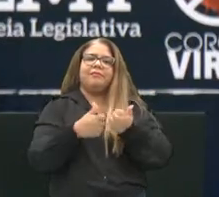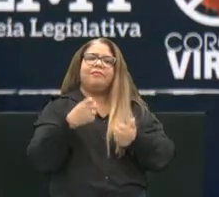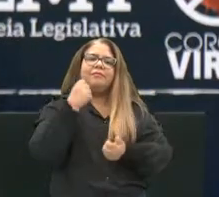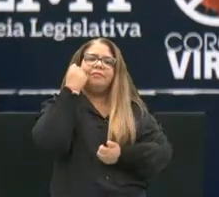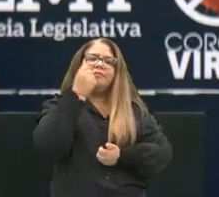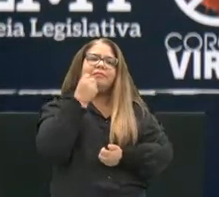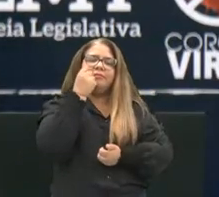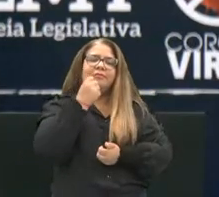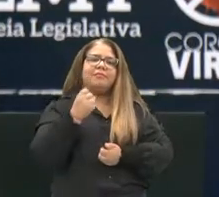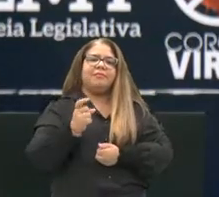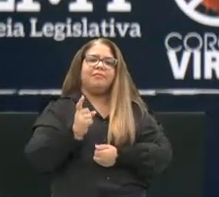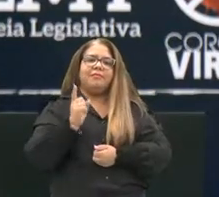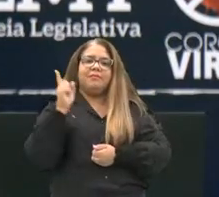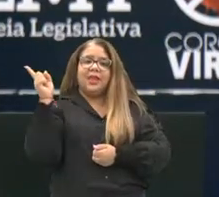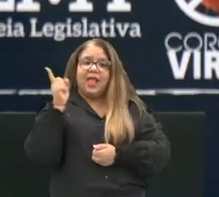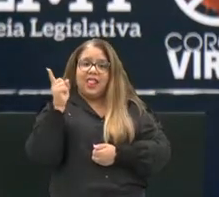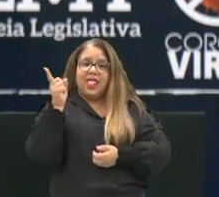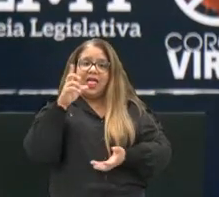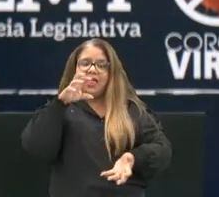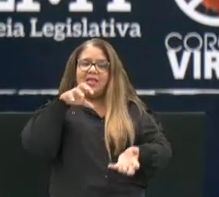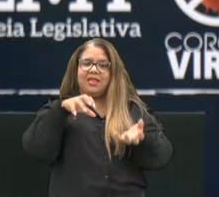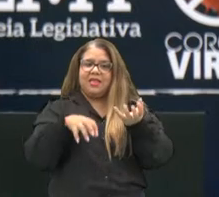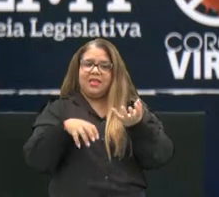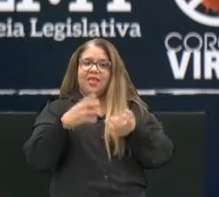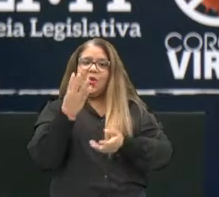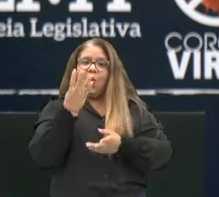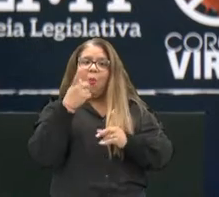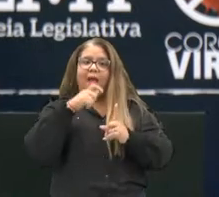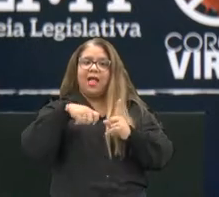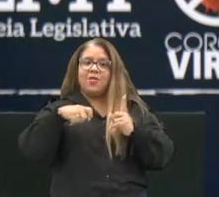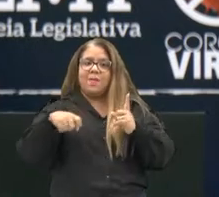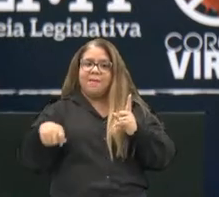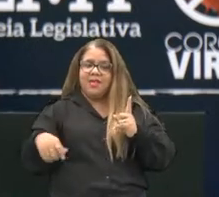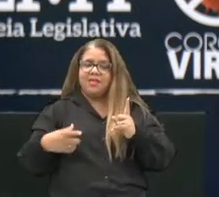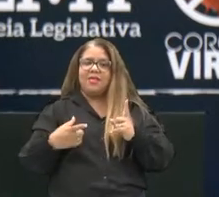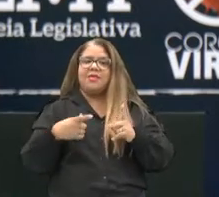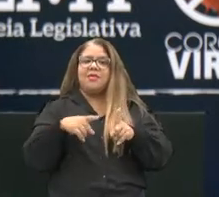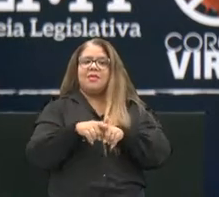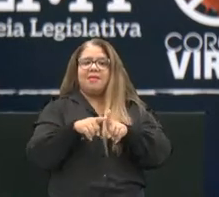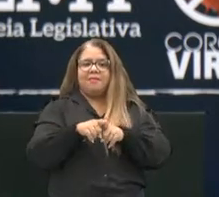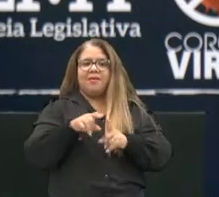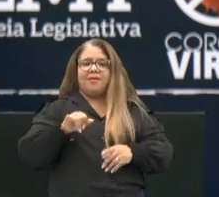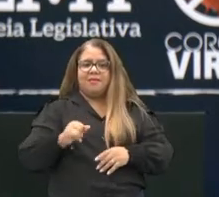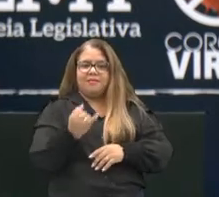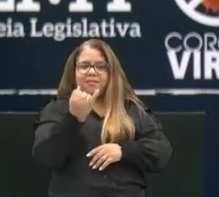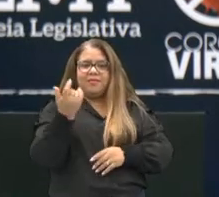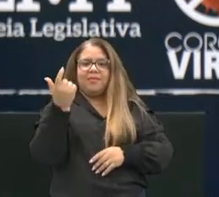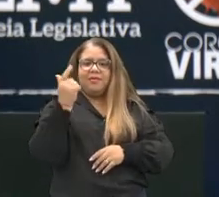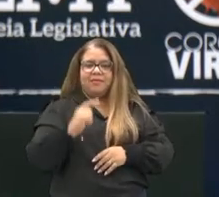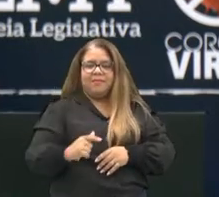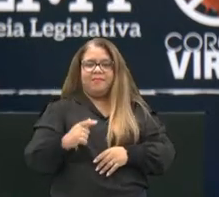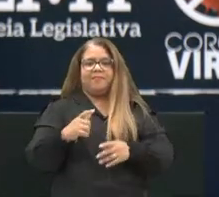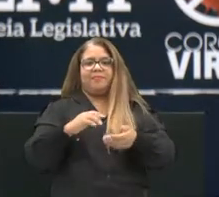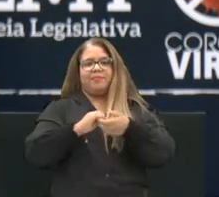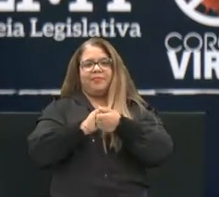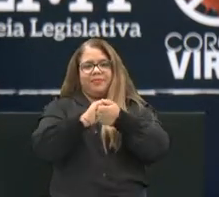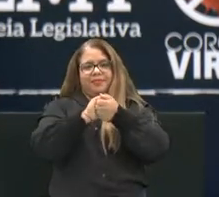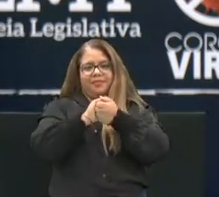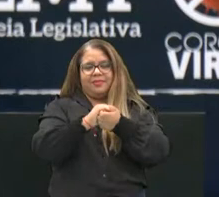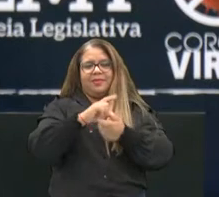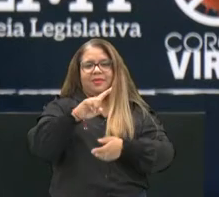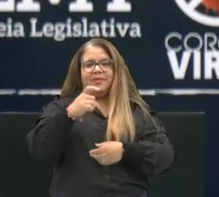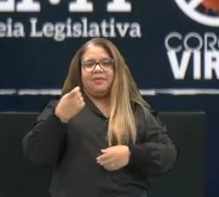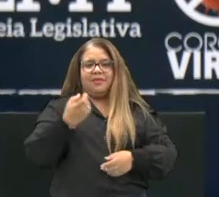tua ausência por 4 meses e agradecer pela oportunidade mais uma vez, cumprimentar nosso